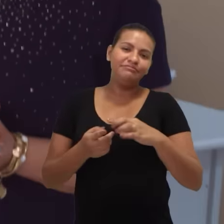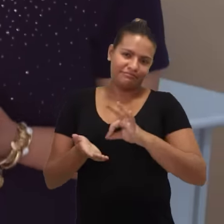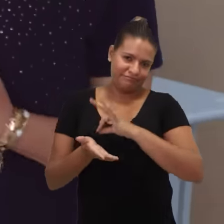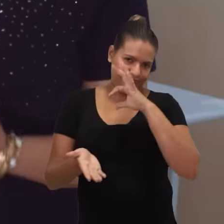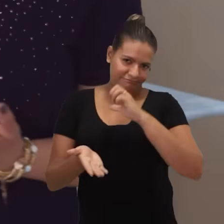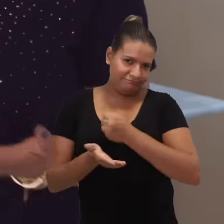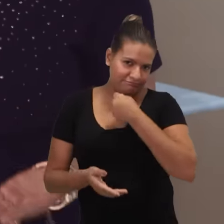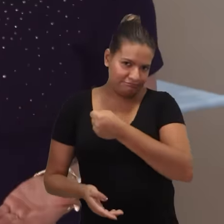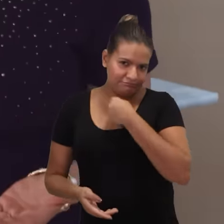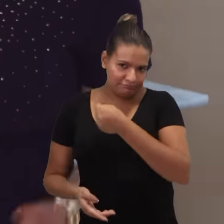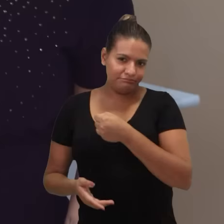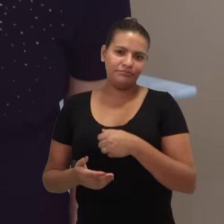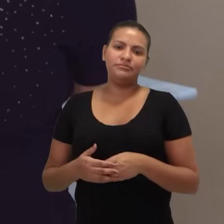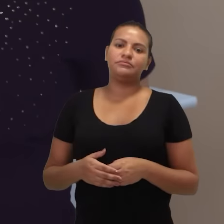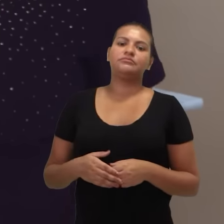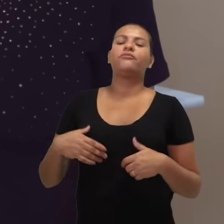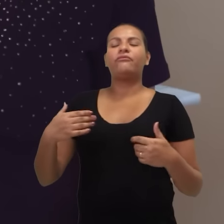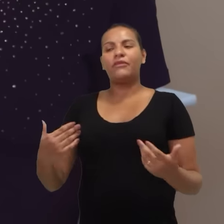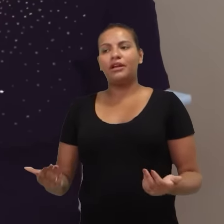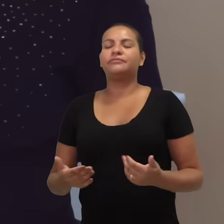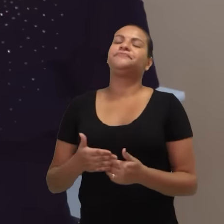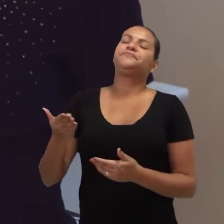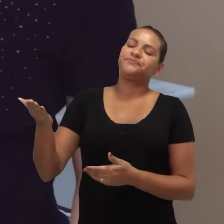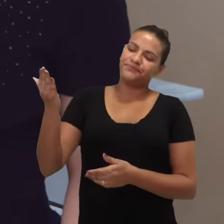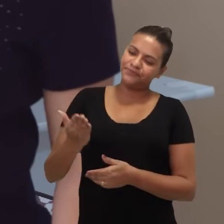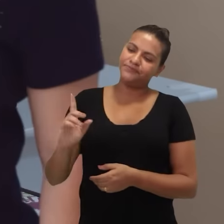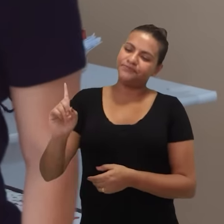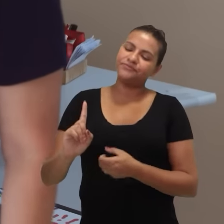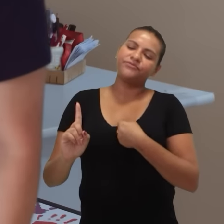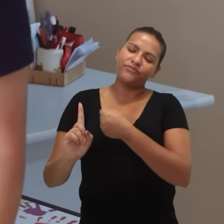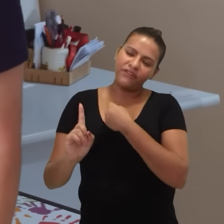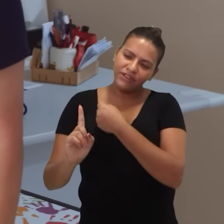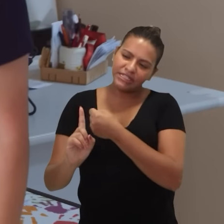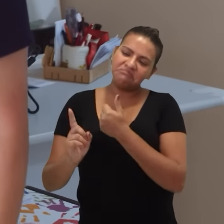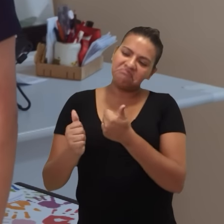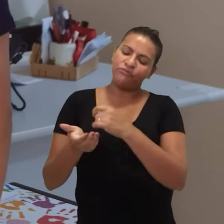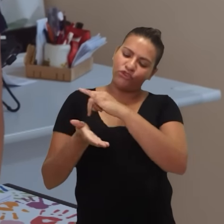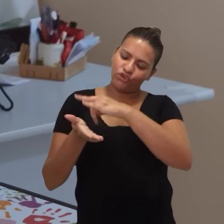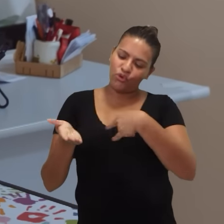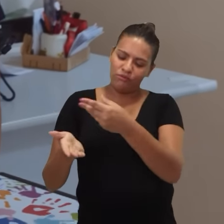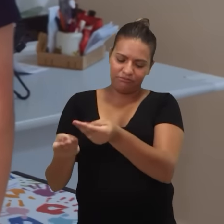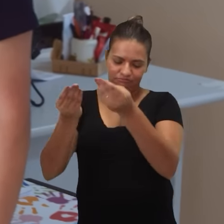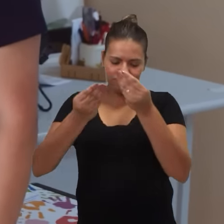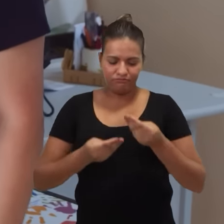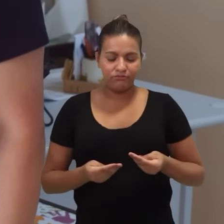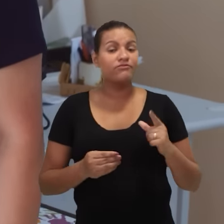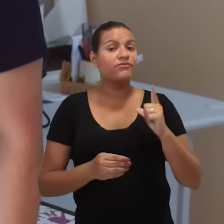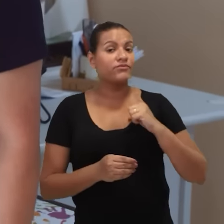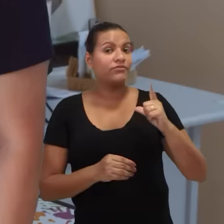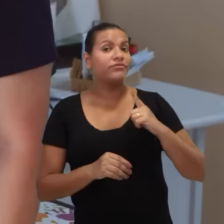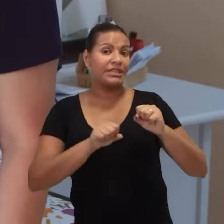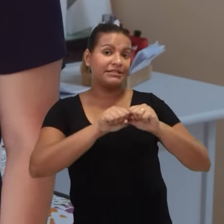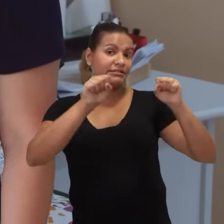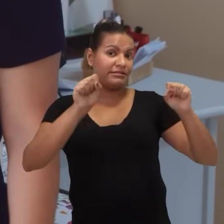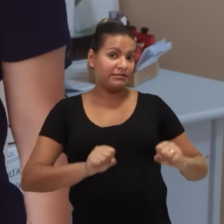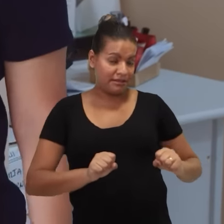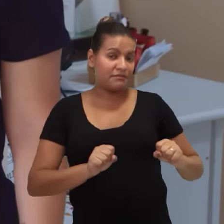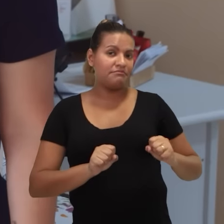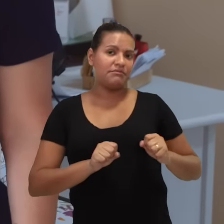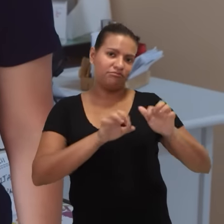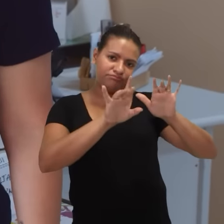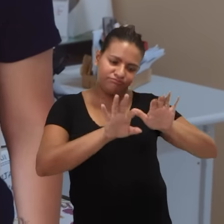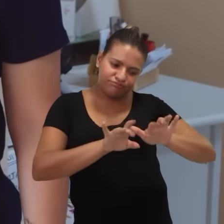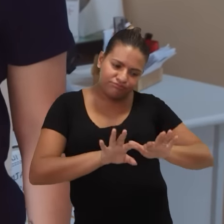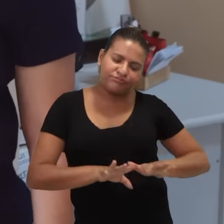recebe, que é necessário para fazer a entrevista. Daí o atendente pega os documentos, a gente tem um